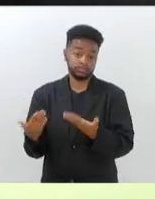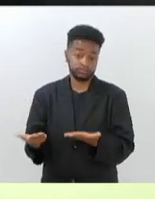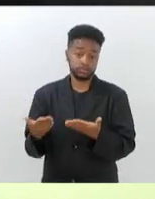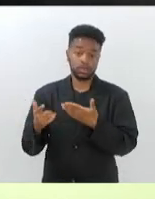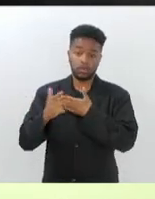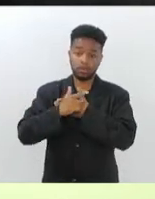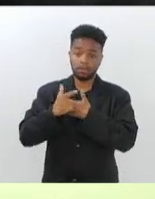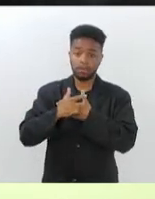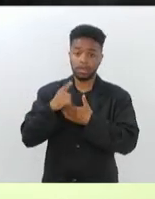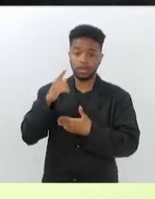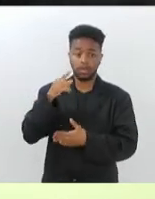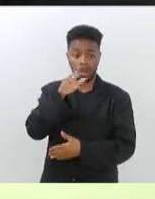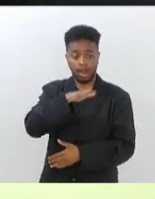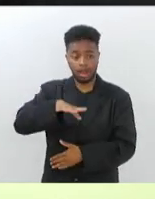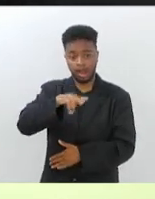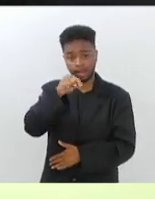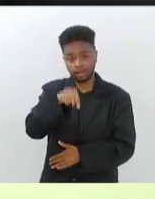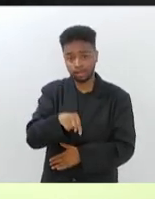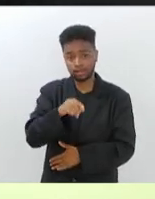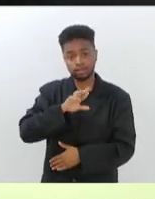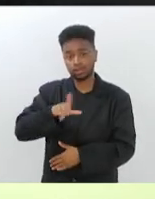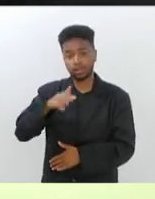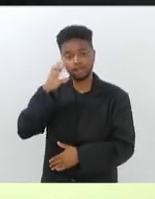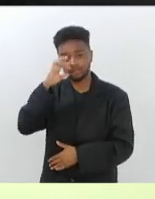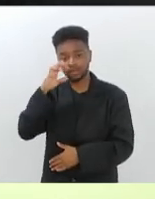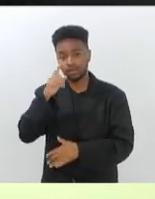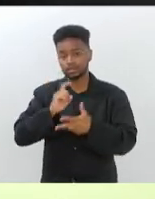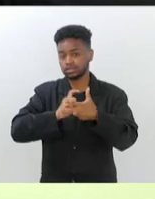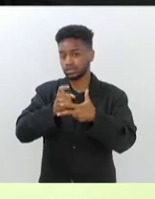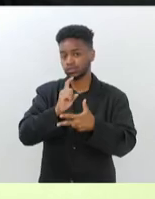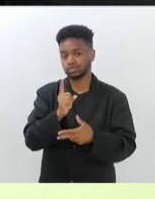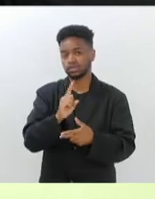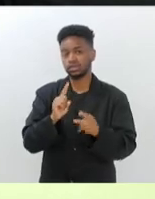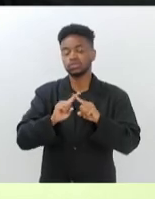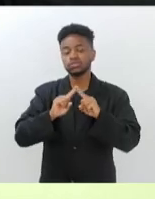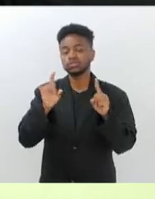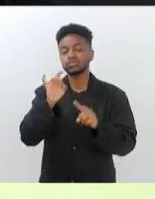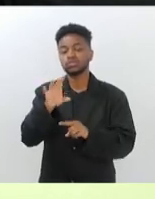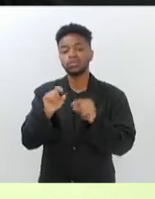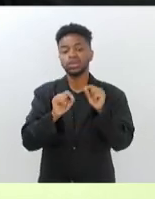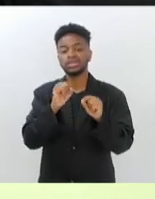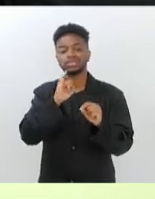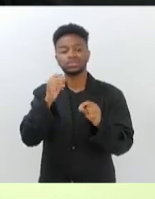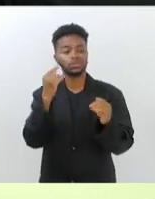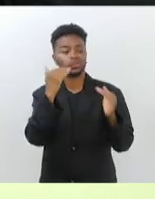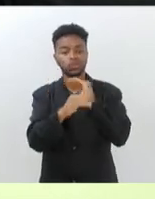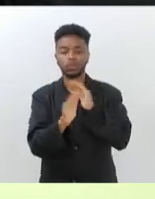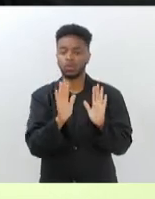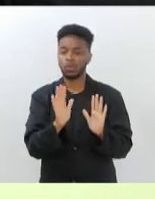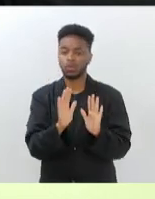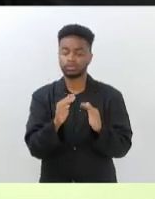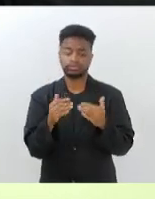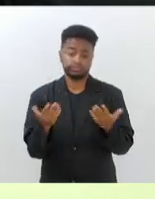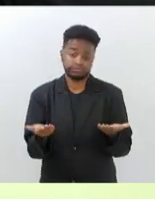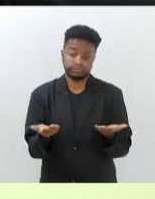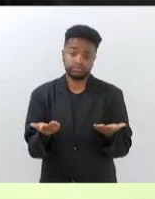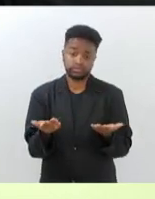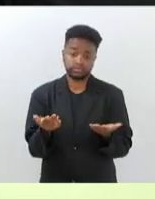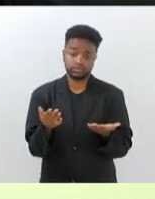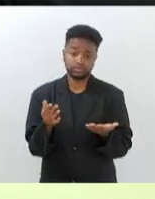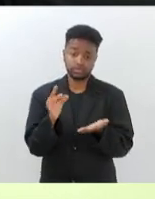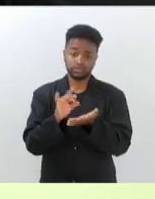papel do Parlamento não seria fiscalizar o Executivo seria apenas da oposição então isso seria uma